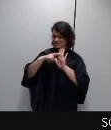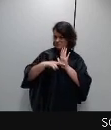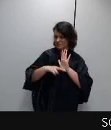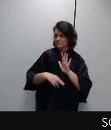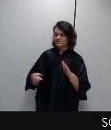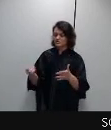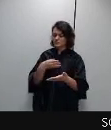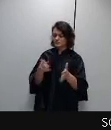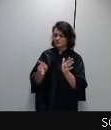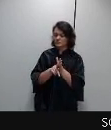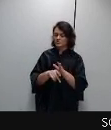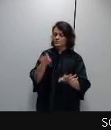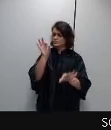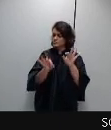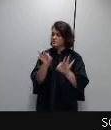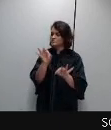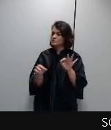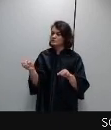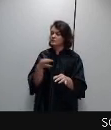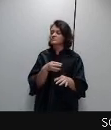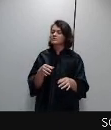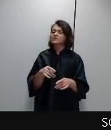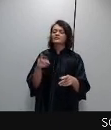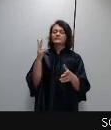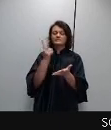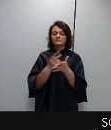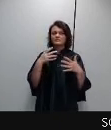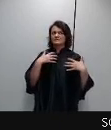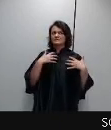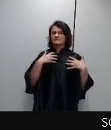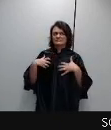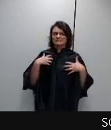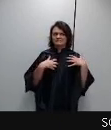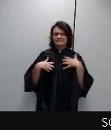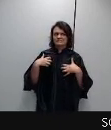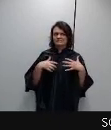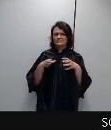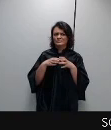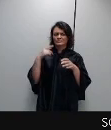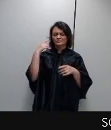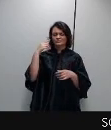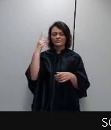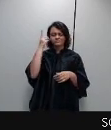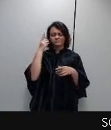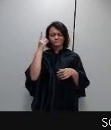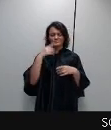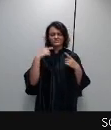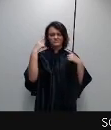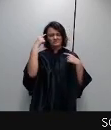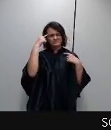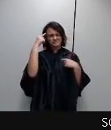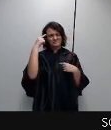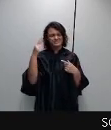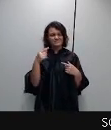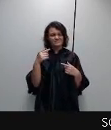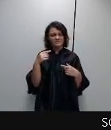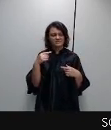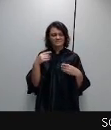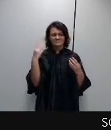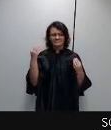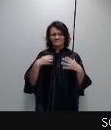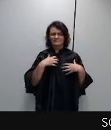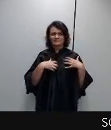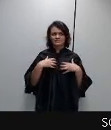novos sempre atormentou o Espírito de estudiosos do direito particularmente daqueles que assimila plataforma garantista